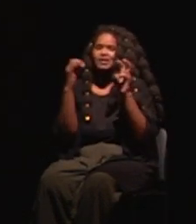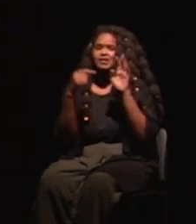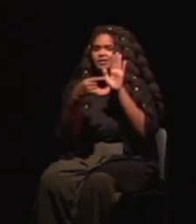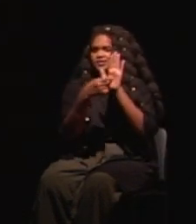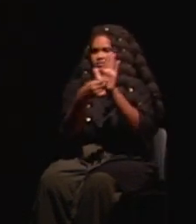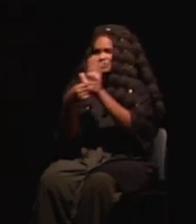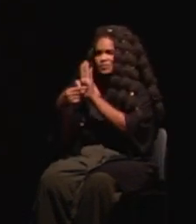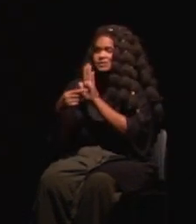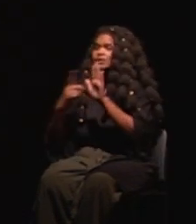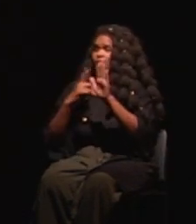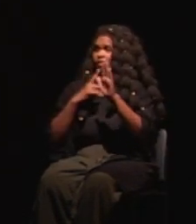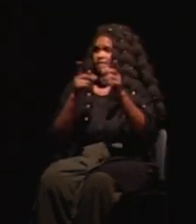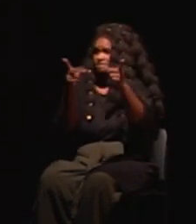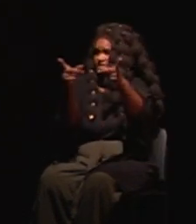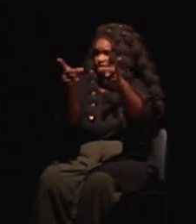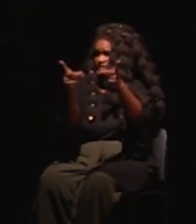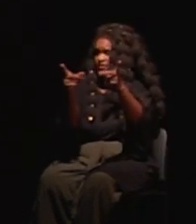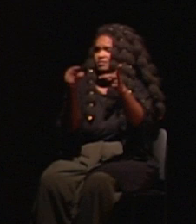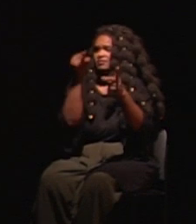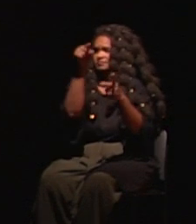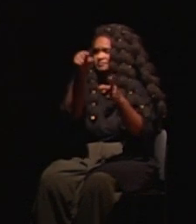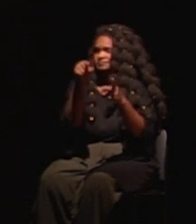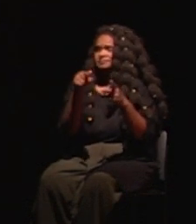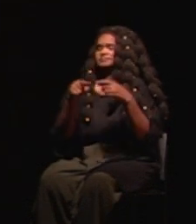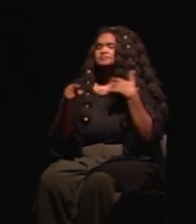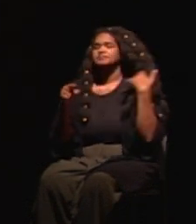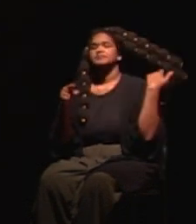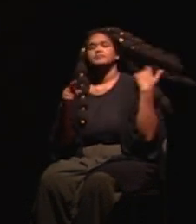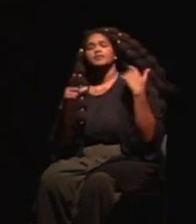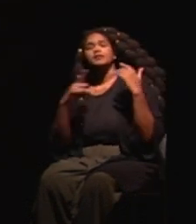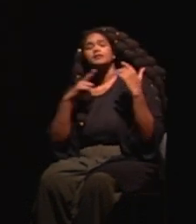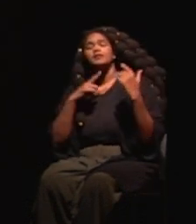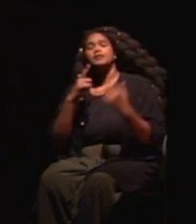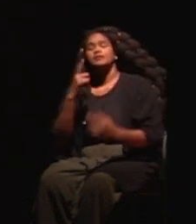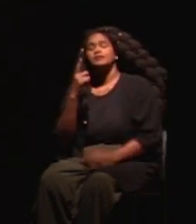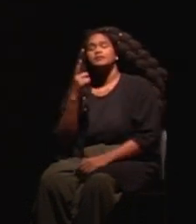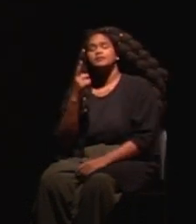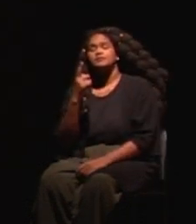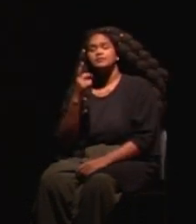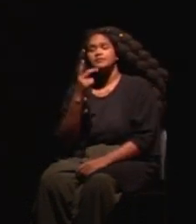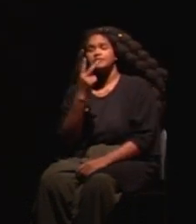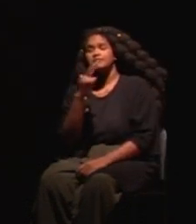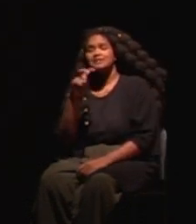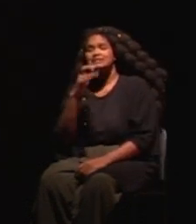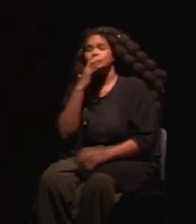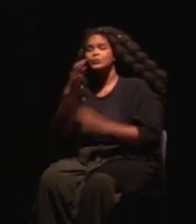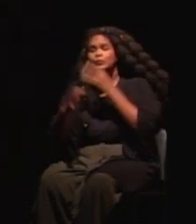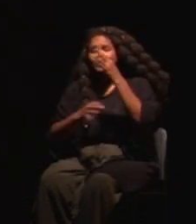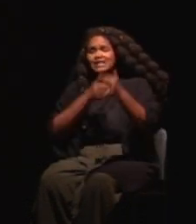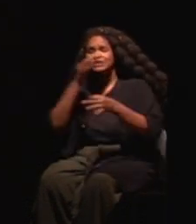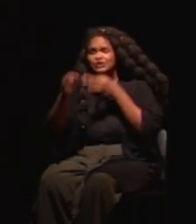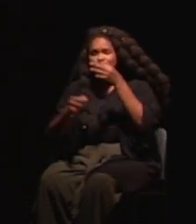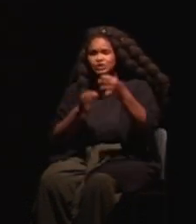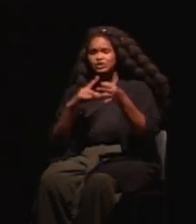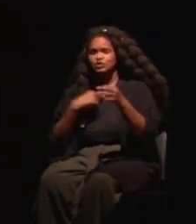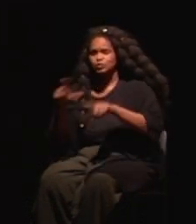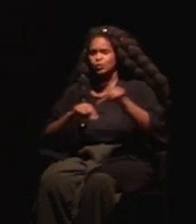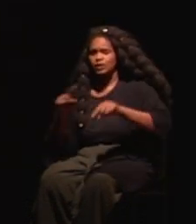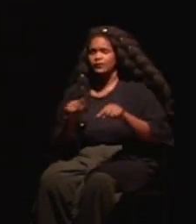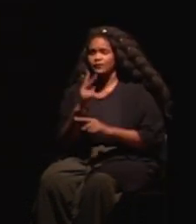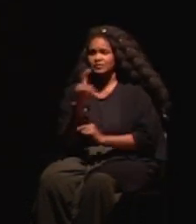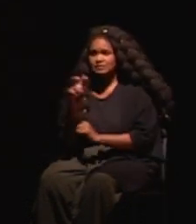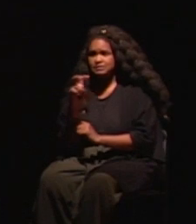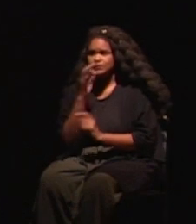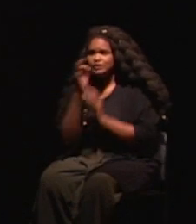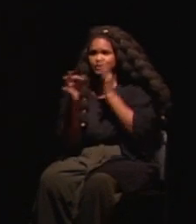aqui na livraria. O catálogo tem 25 críticas. A gente selecionou 25